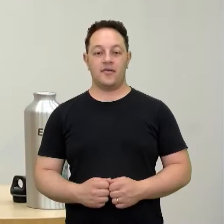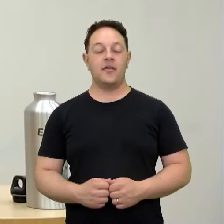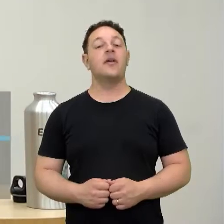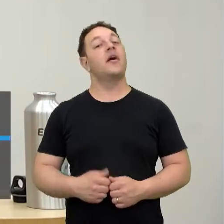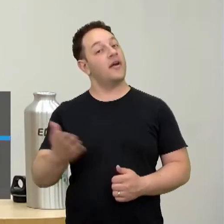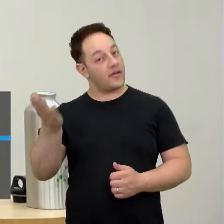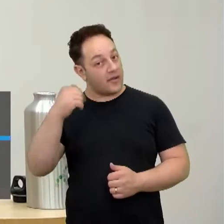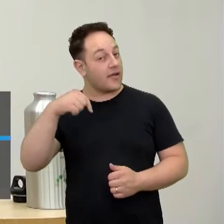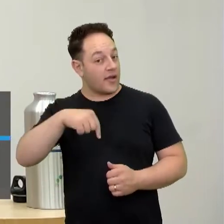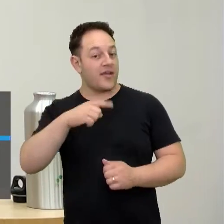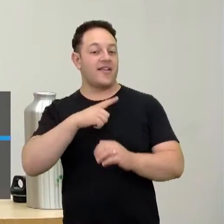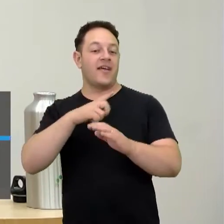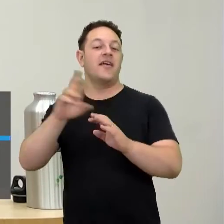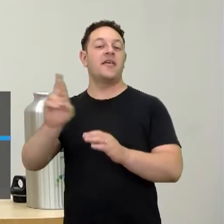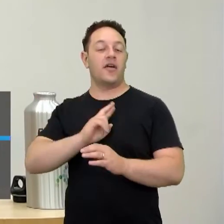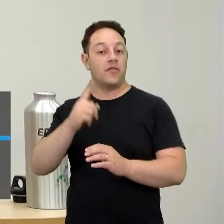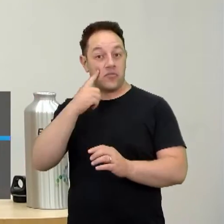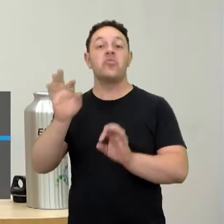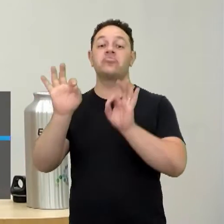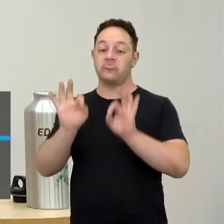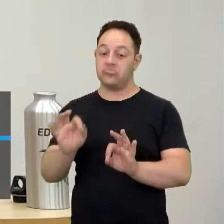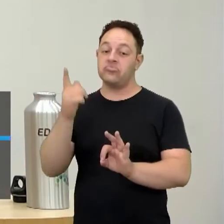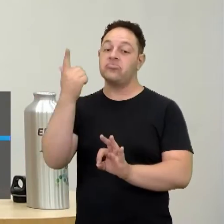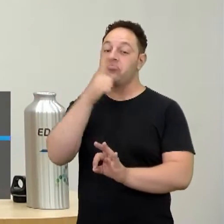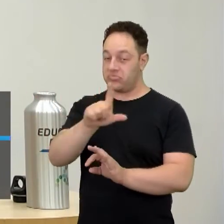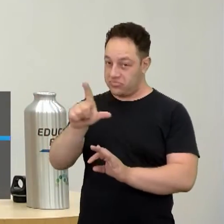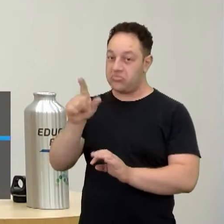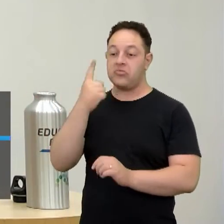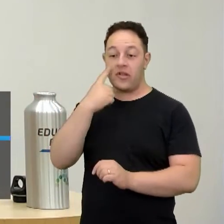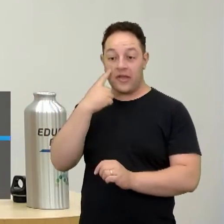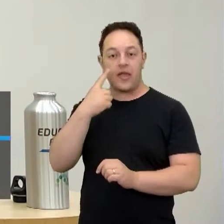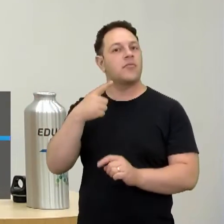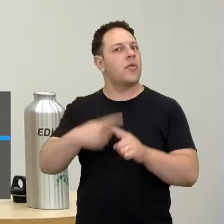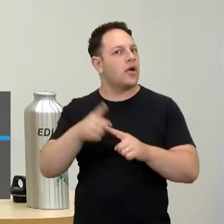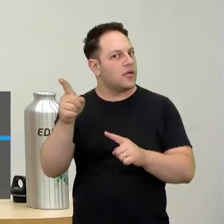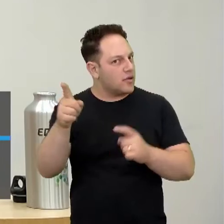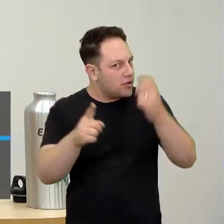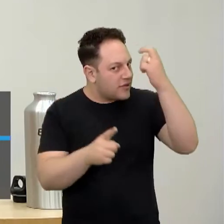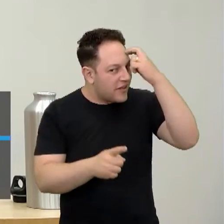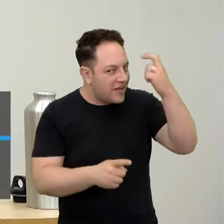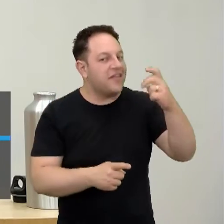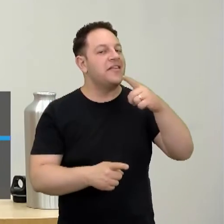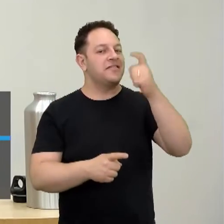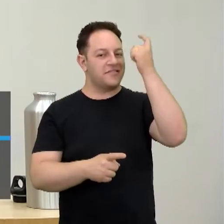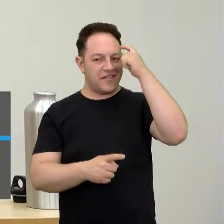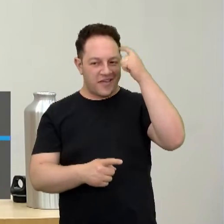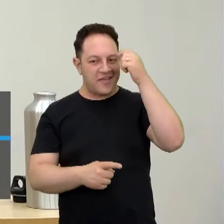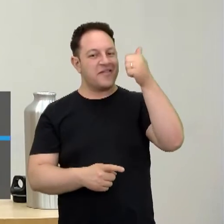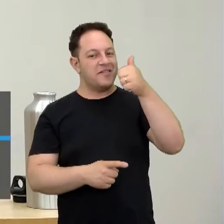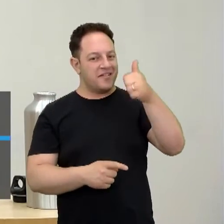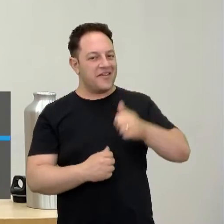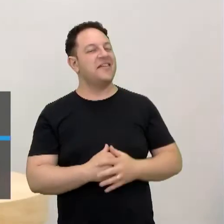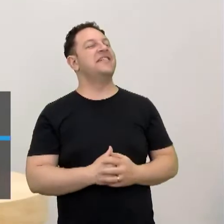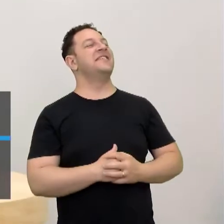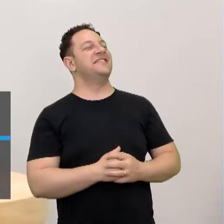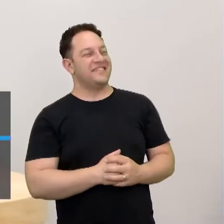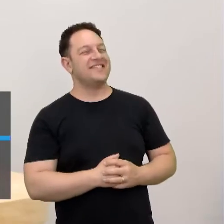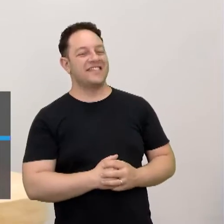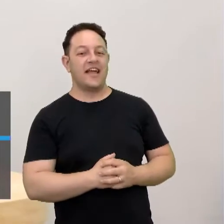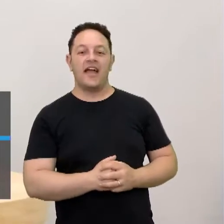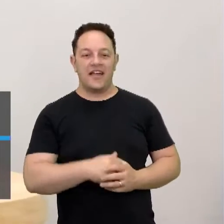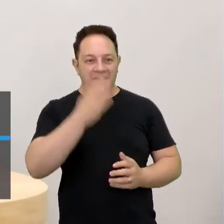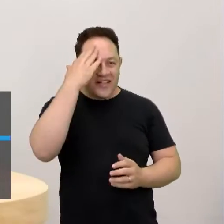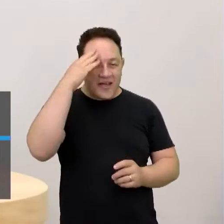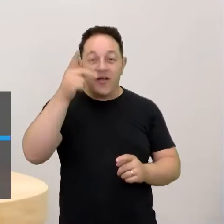Bem aqui pra gente, ele acertou. Ele acertou, porque ele é muito inteligente, muito sabido. Você sabe que ele é o segundo cara